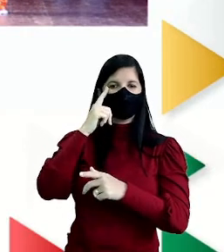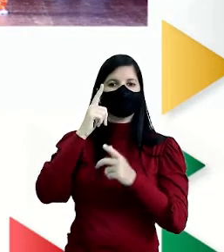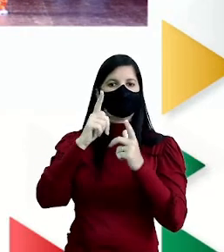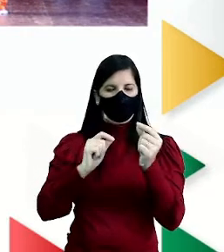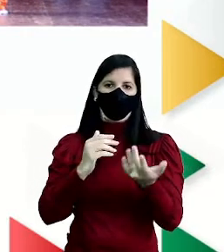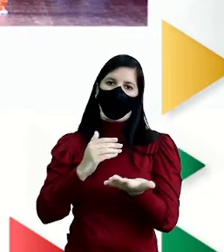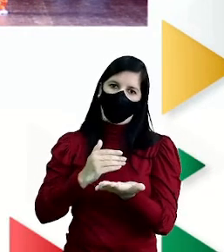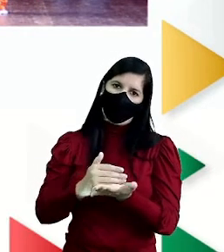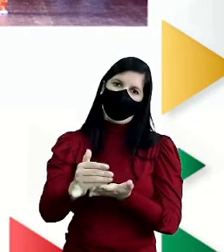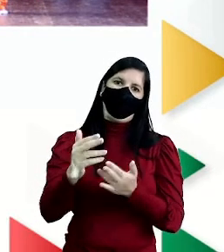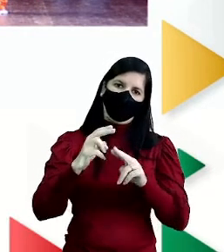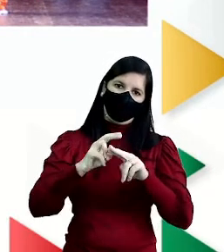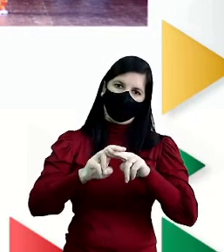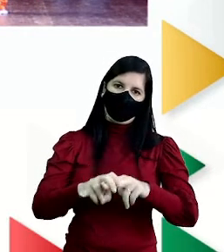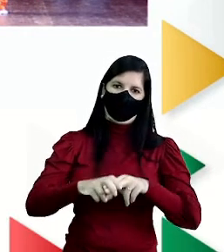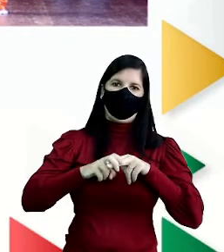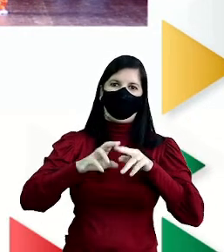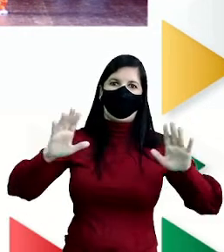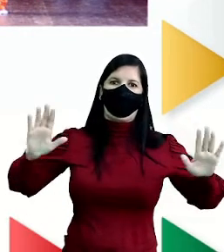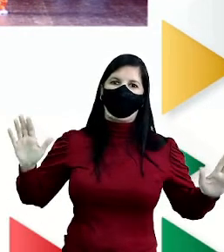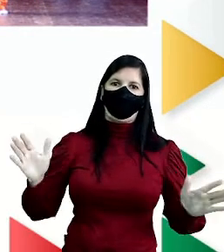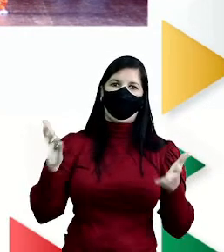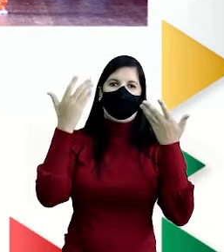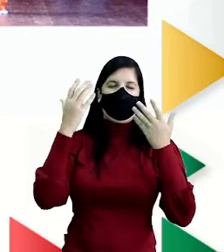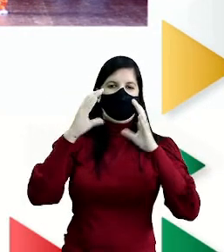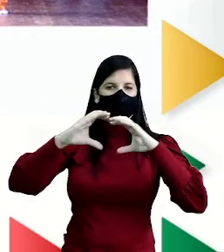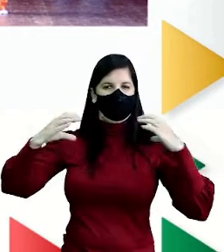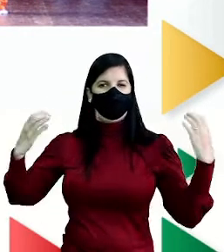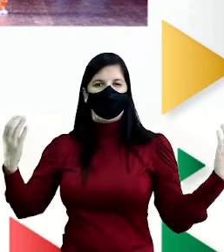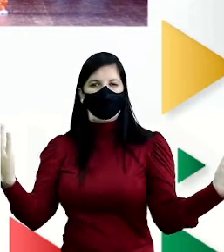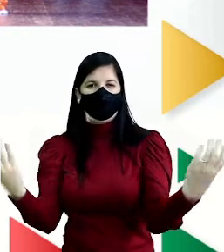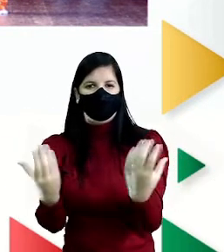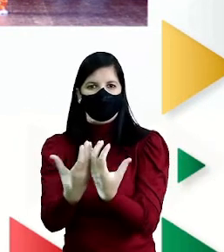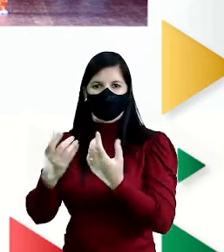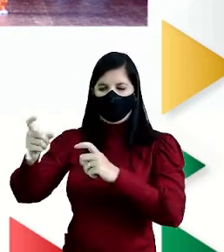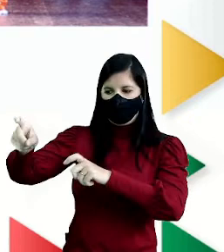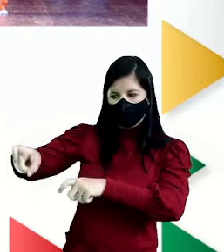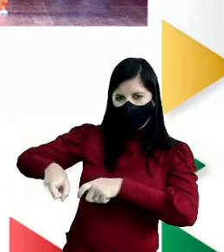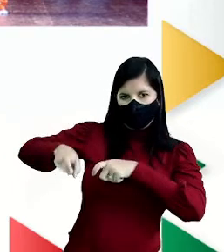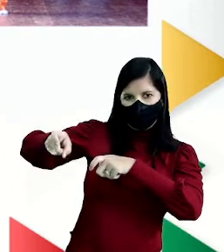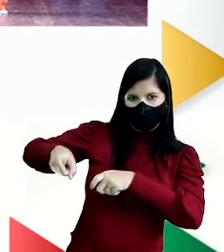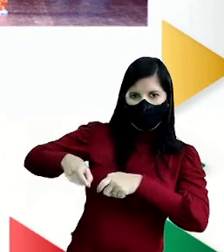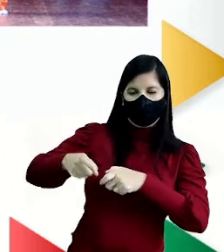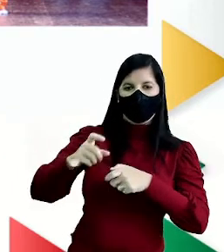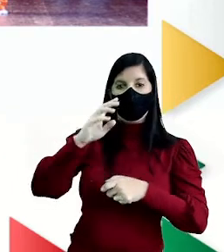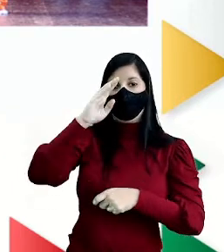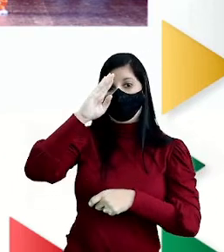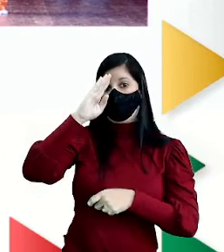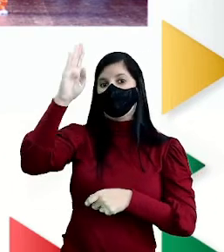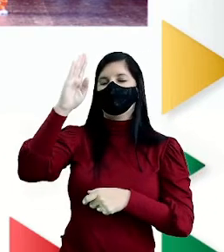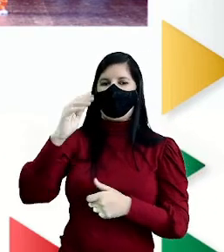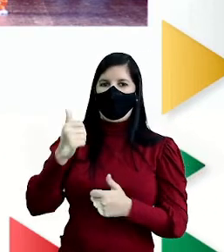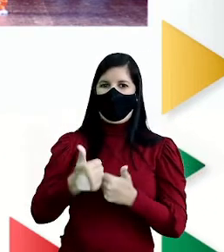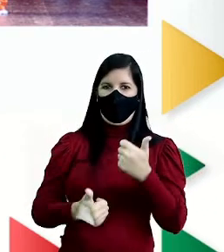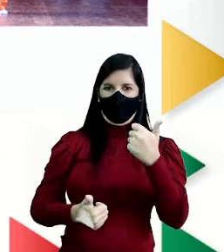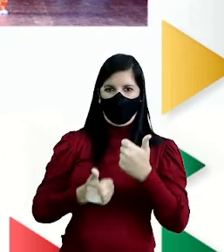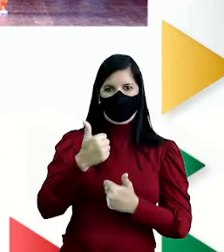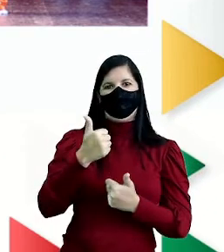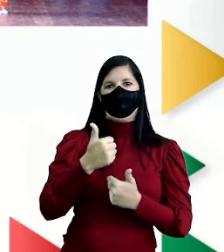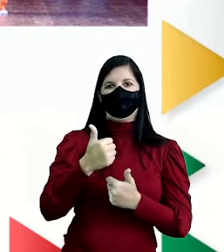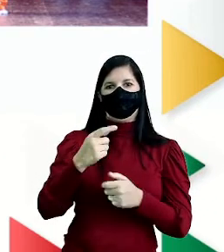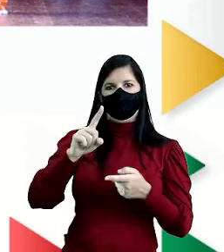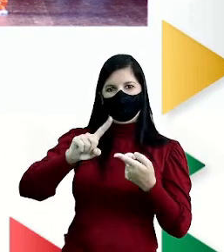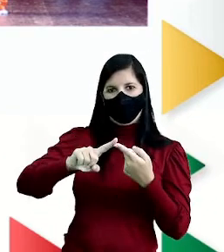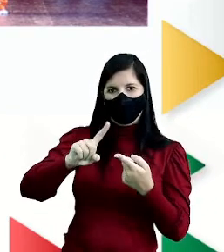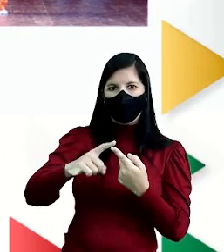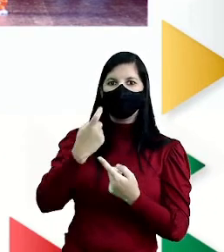né? Foram festas de comunidades agrícolas, né? Da agricultura lá, principalmente do arroz, que é bastante forte, e de pescadores.